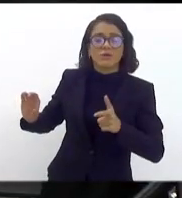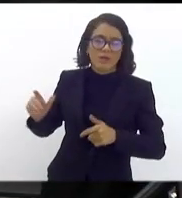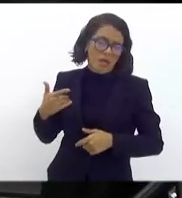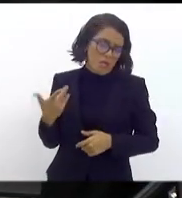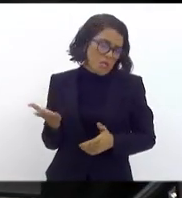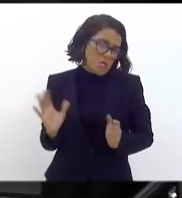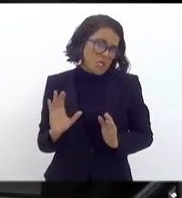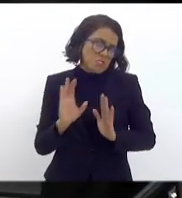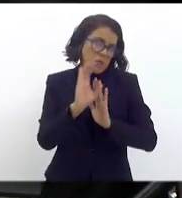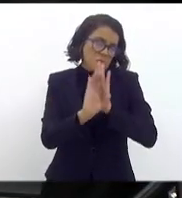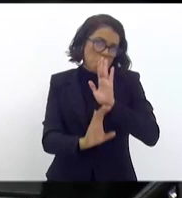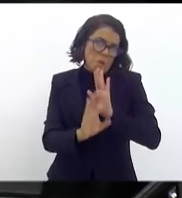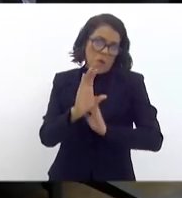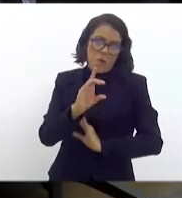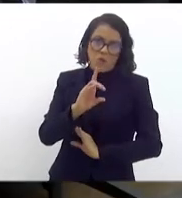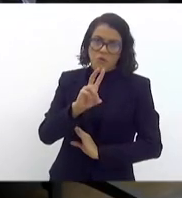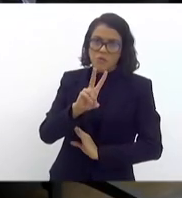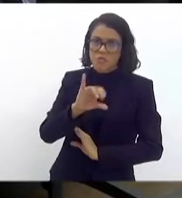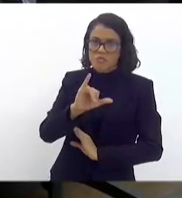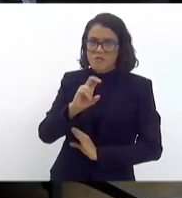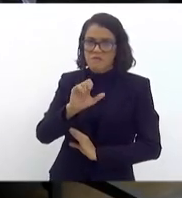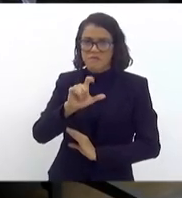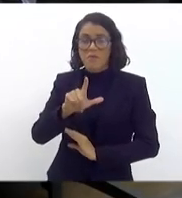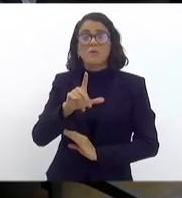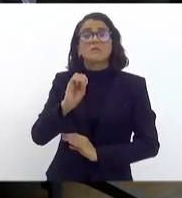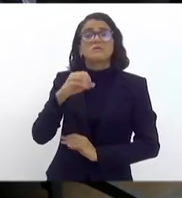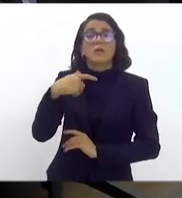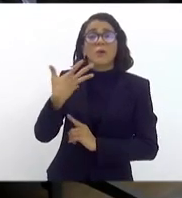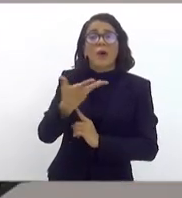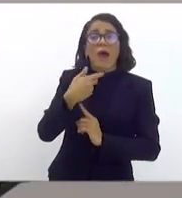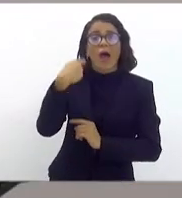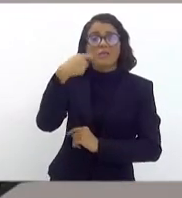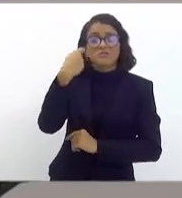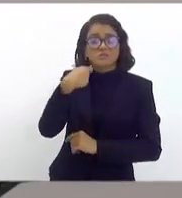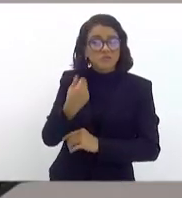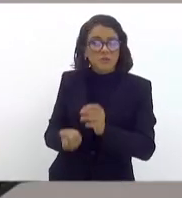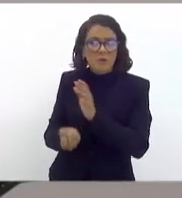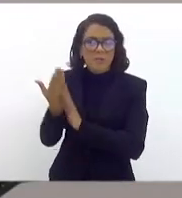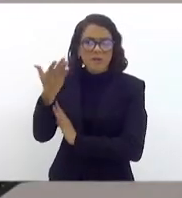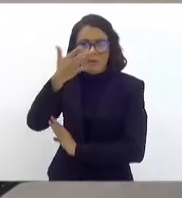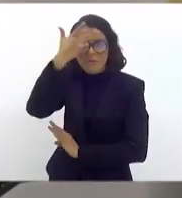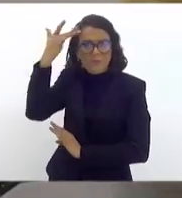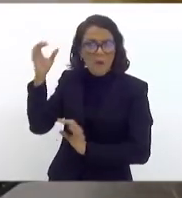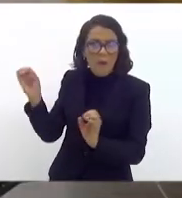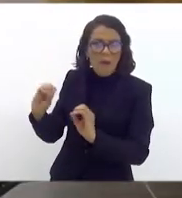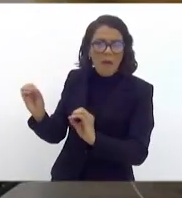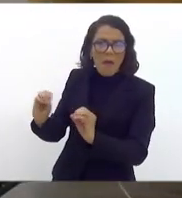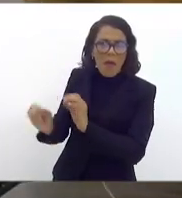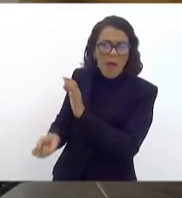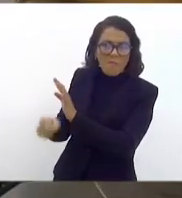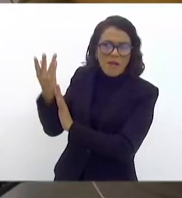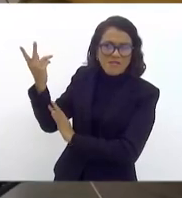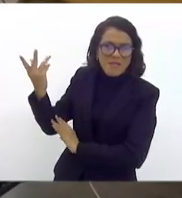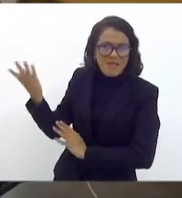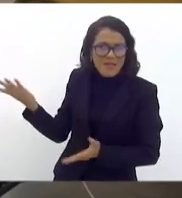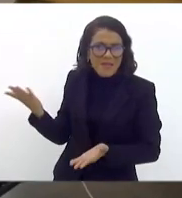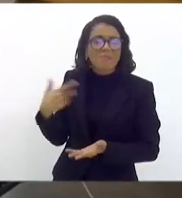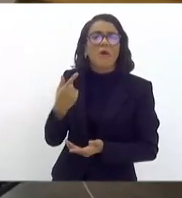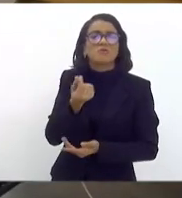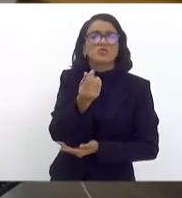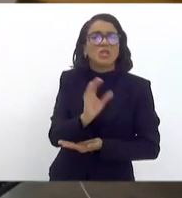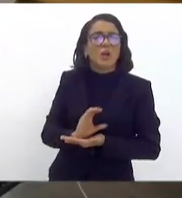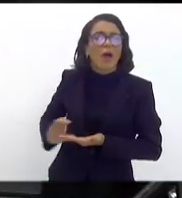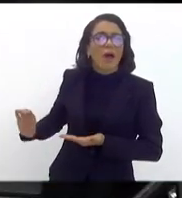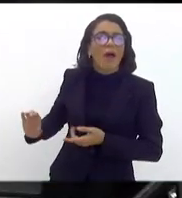né? Atual. Vai para onde o crédito? Se o artista não aparecer, nenhum parente, nenhum herdeiro aparecer, para onde vai esse crédito retido?